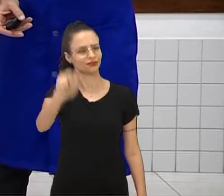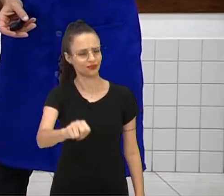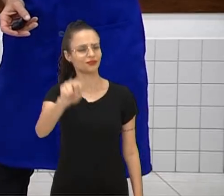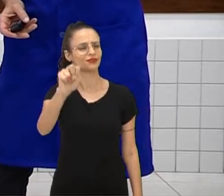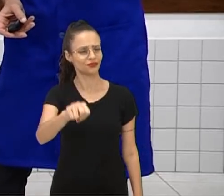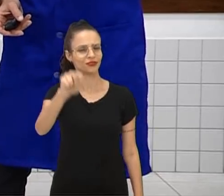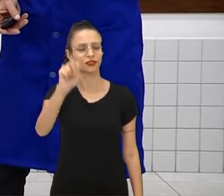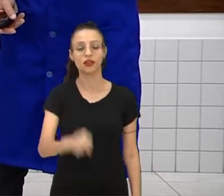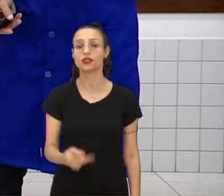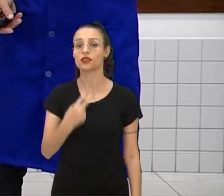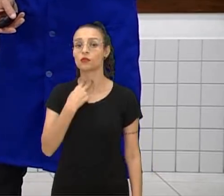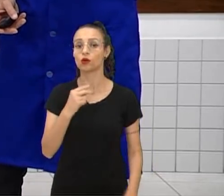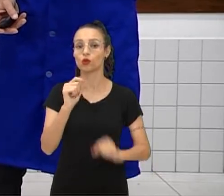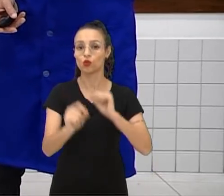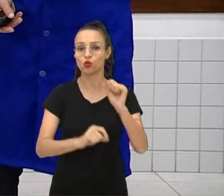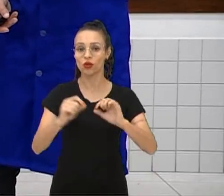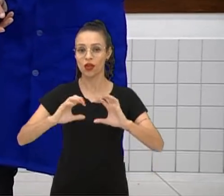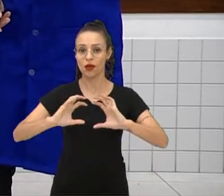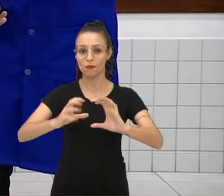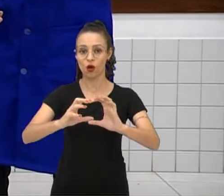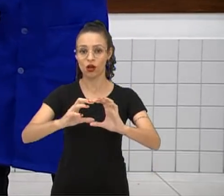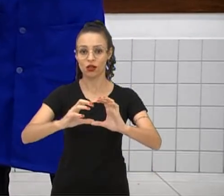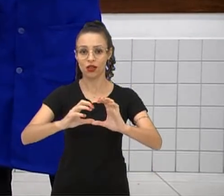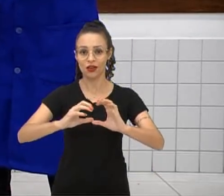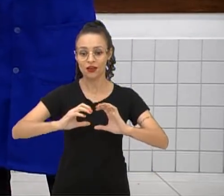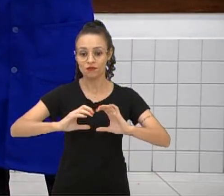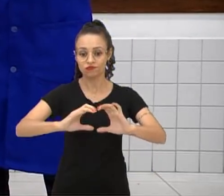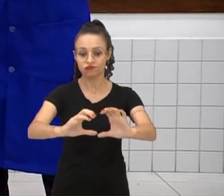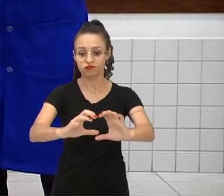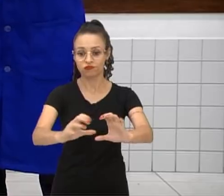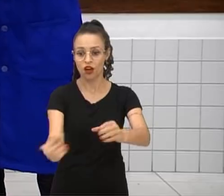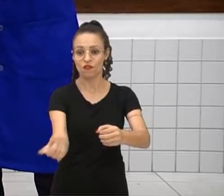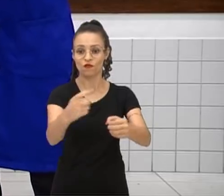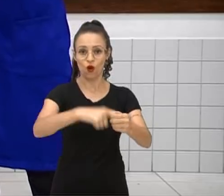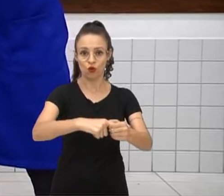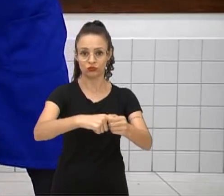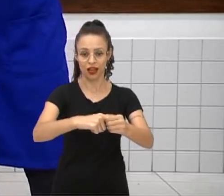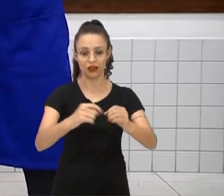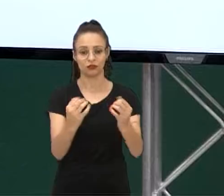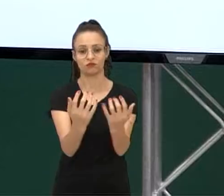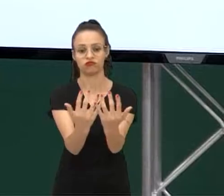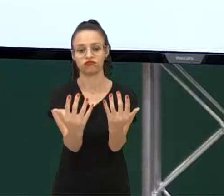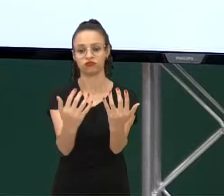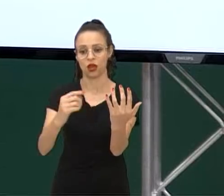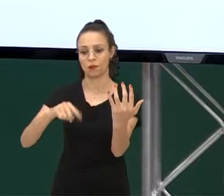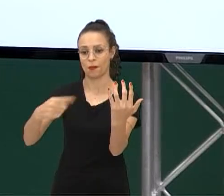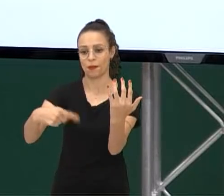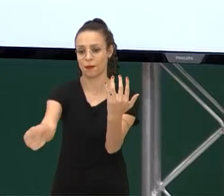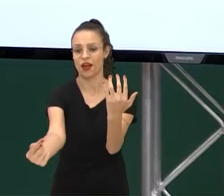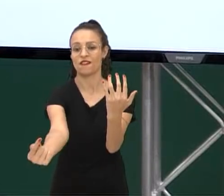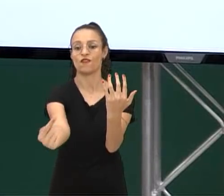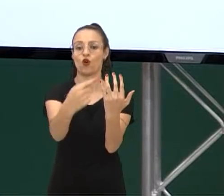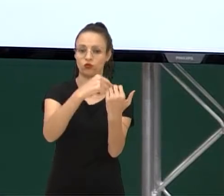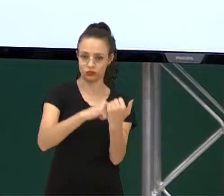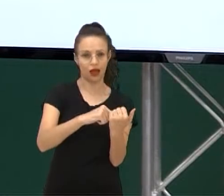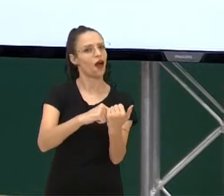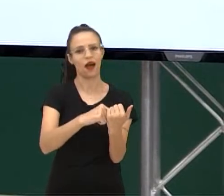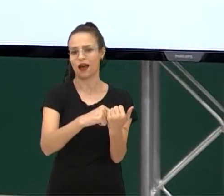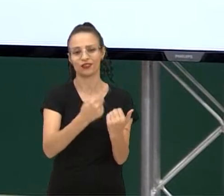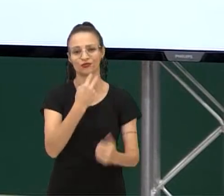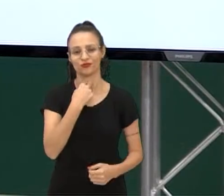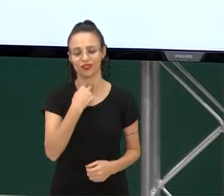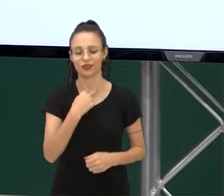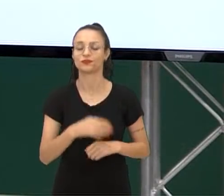sim. O que não pode é o quê? A bola bater no fundo, por exemplo, retornar e derrubar. Aí não valeria, né? Ou cair na canaleta, voltar para a pista e